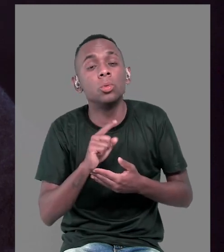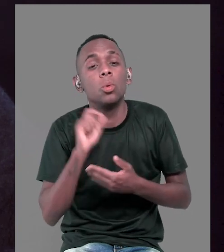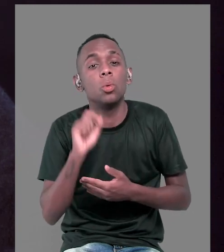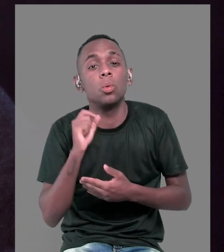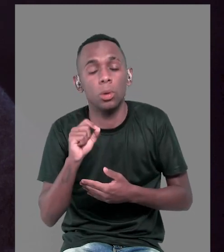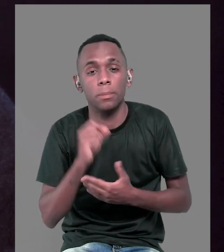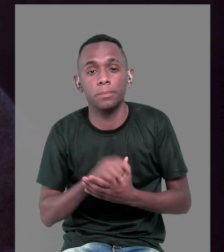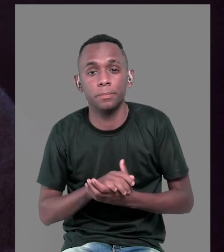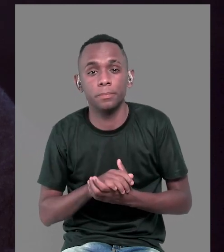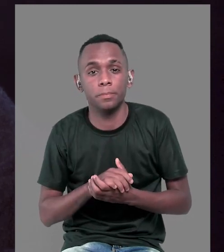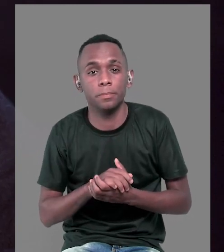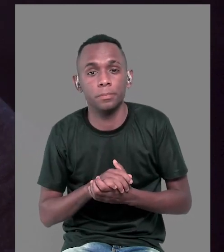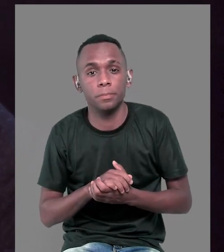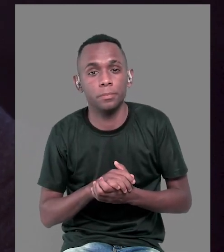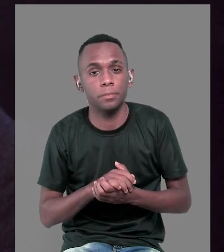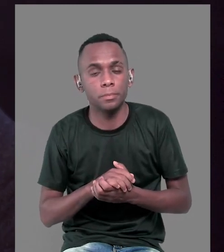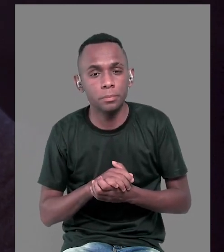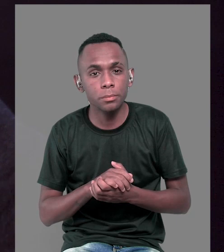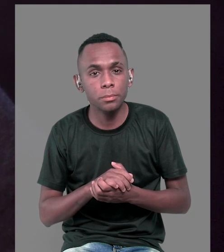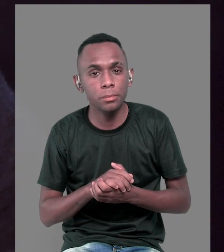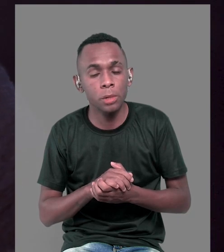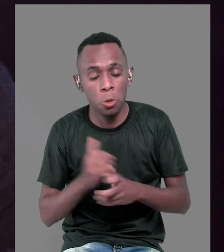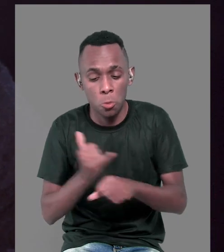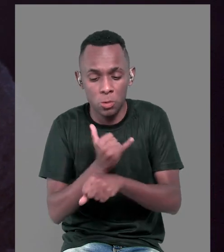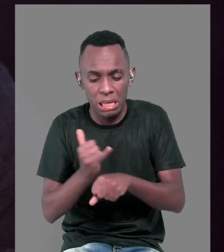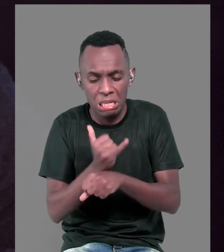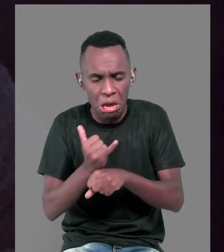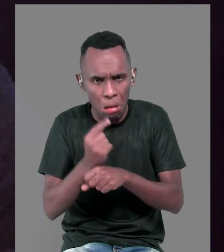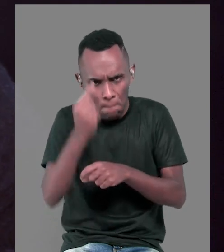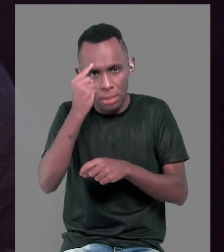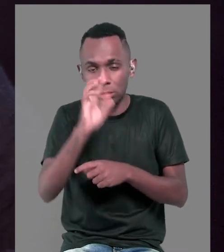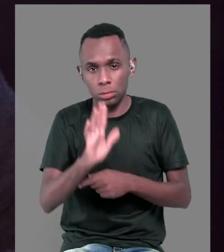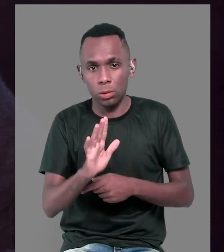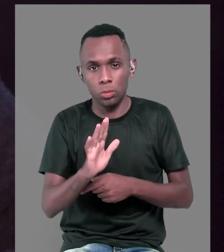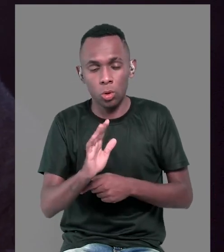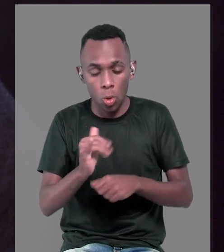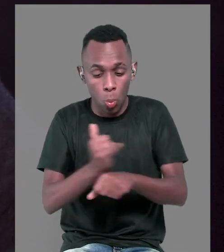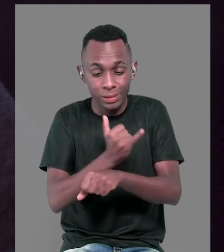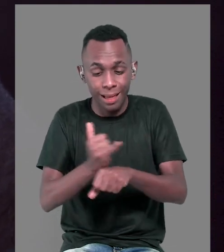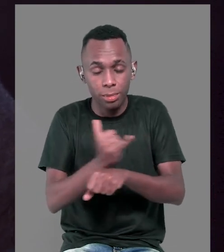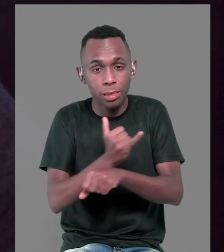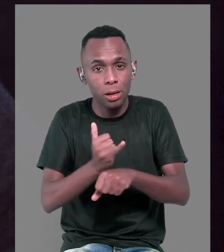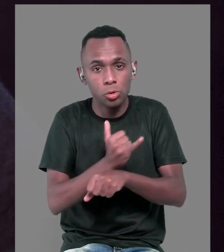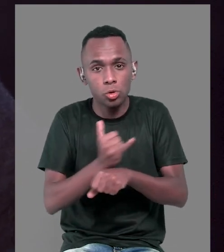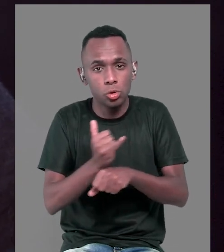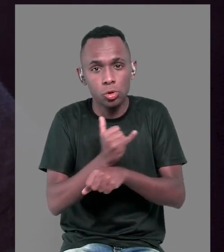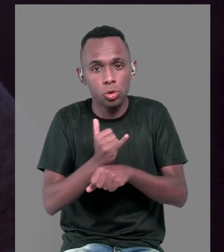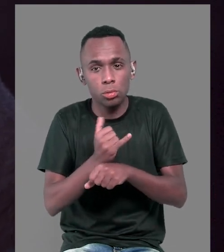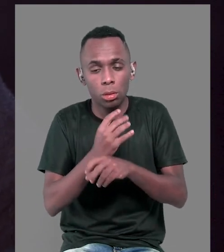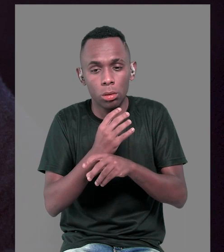A técnica não pensa. A técnica não se compadece.